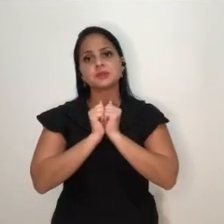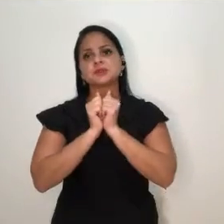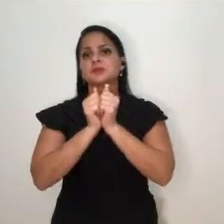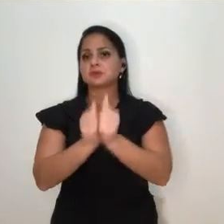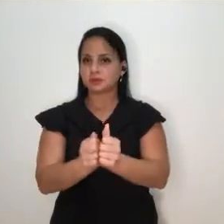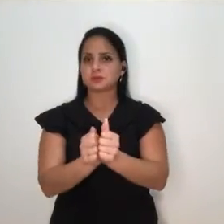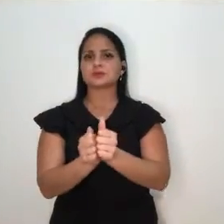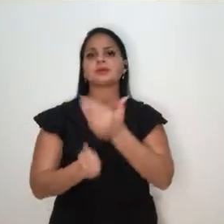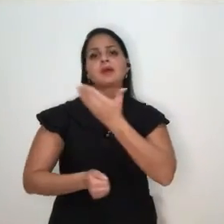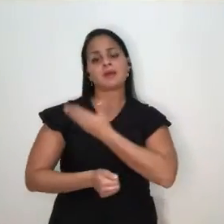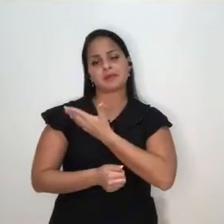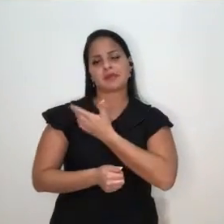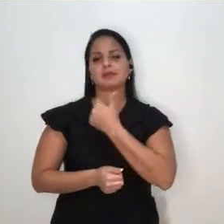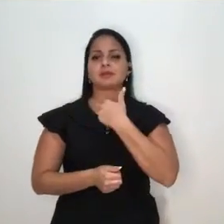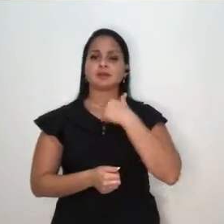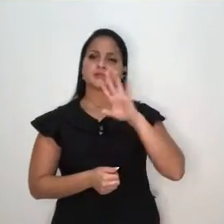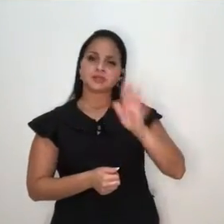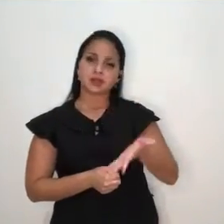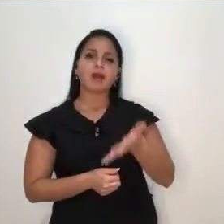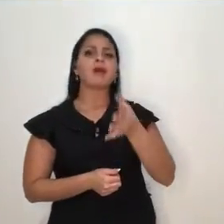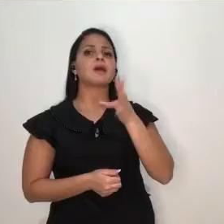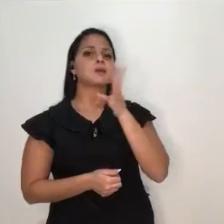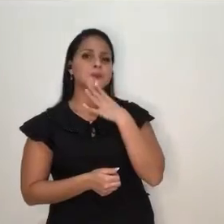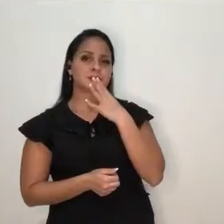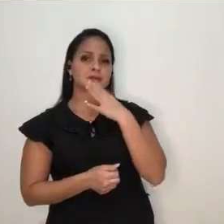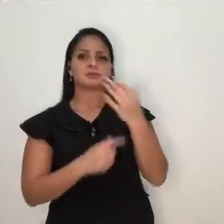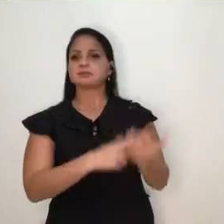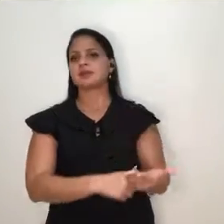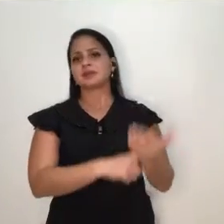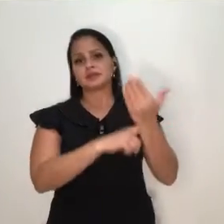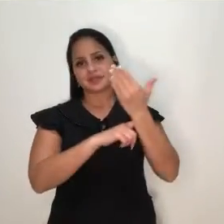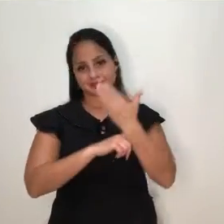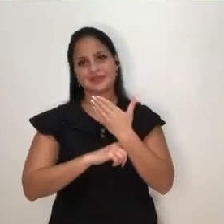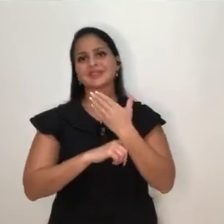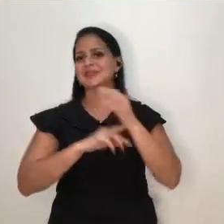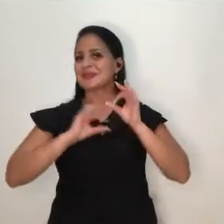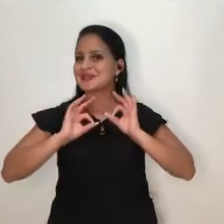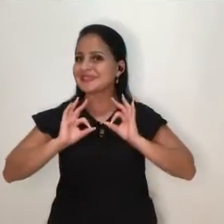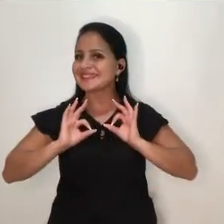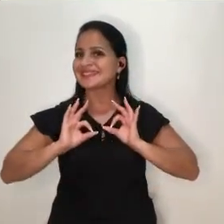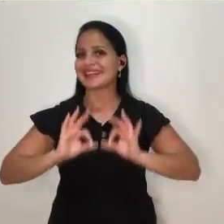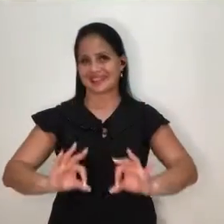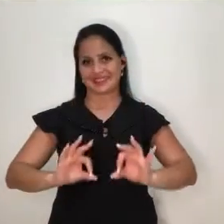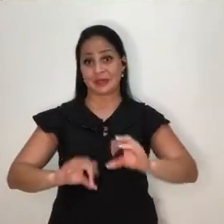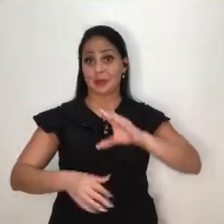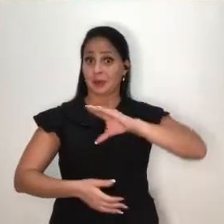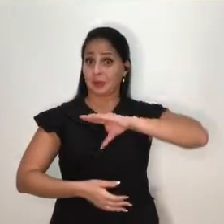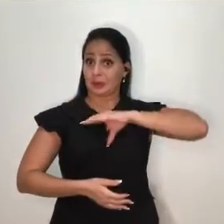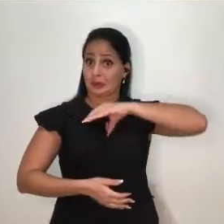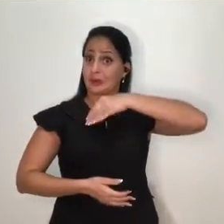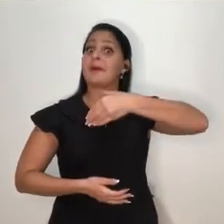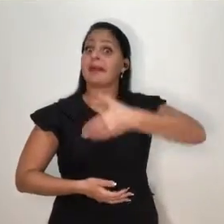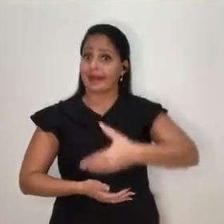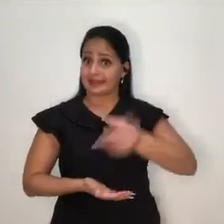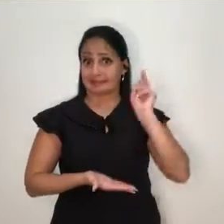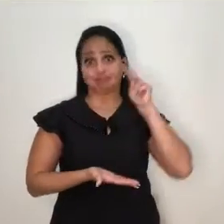juntamente com alguém que eu já conhecia, então ajudou bastante, deu muita coragem